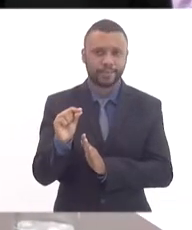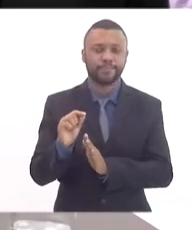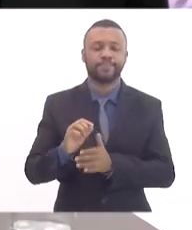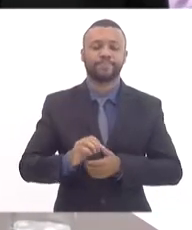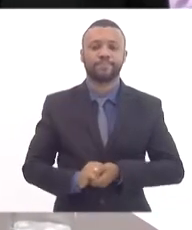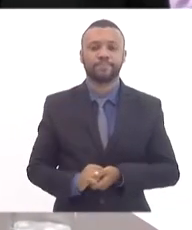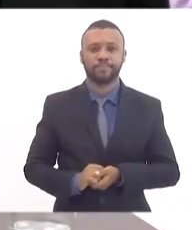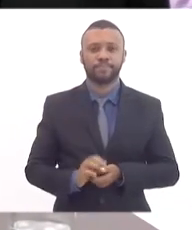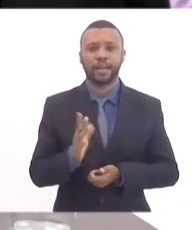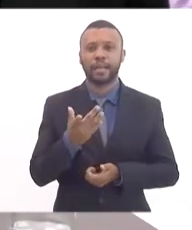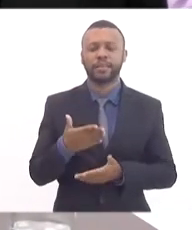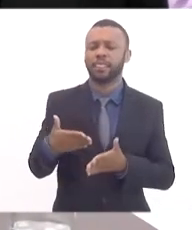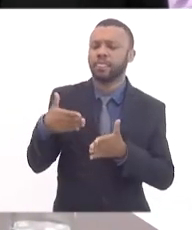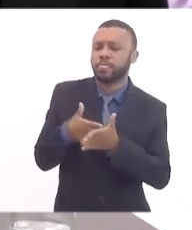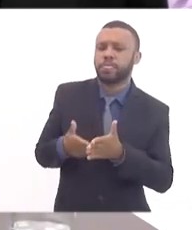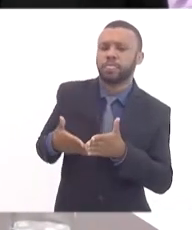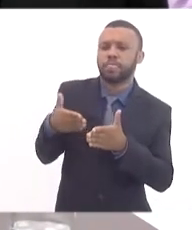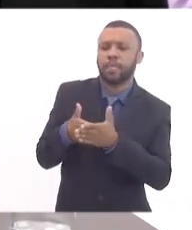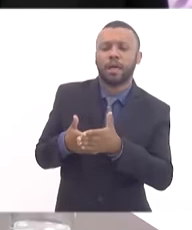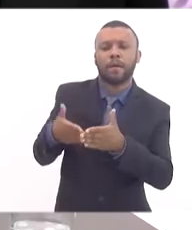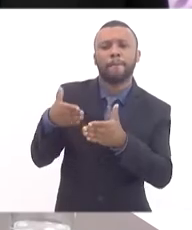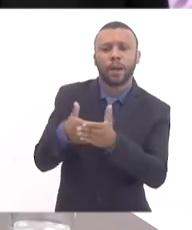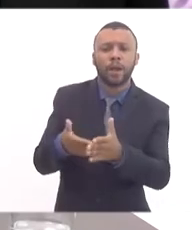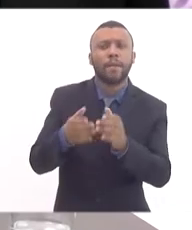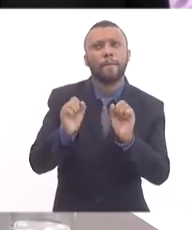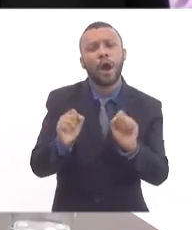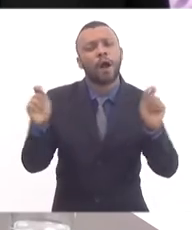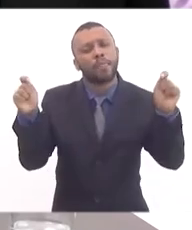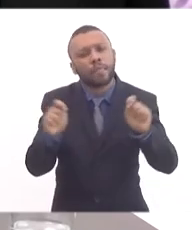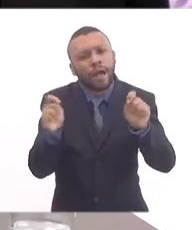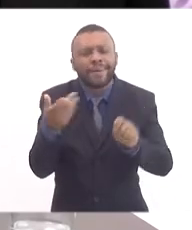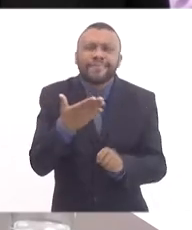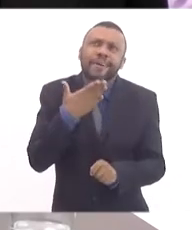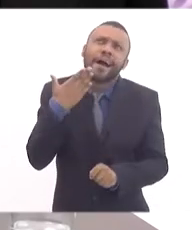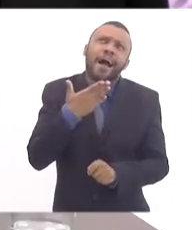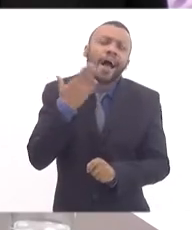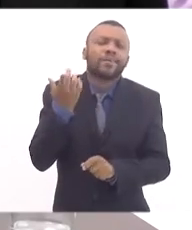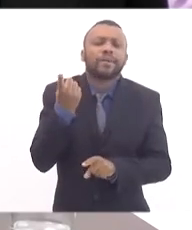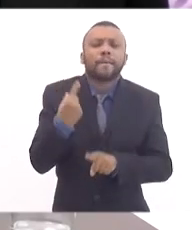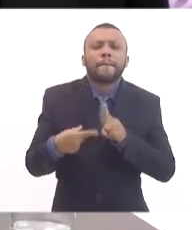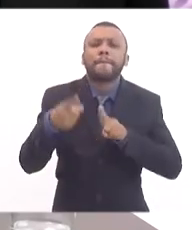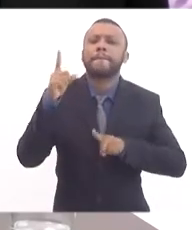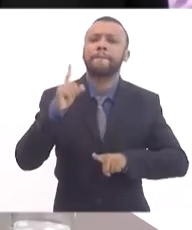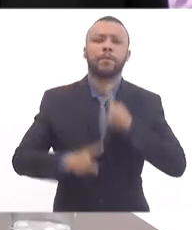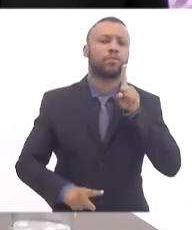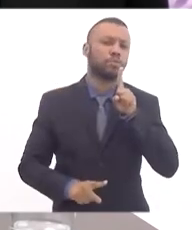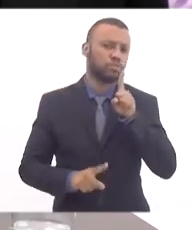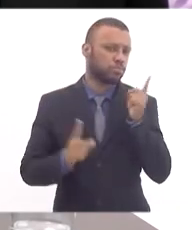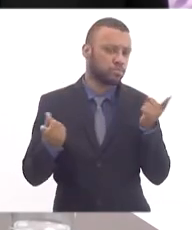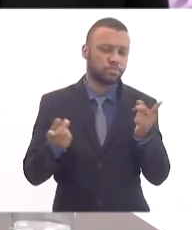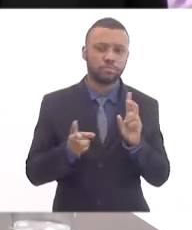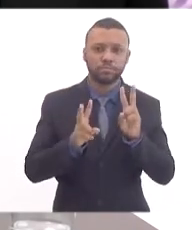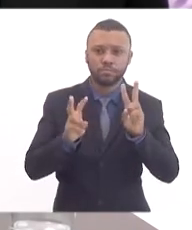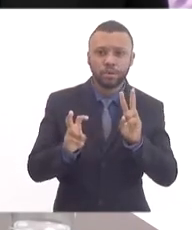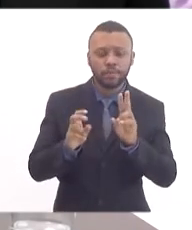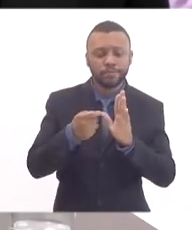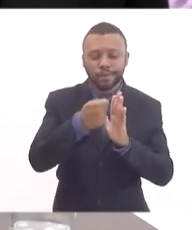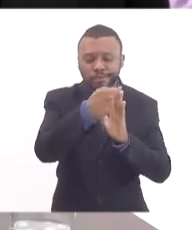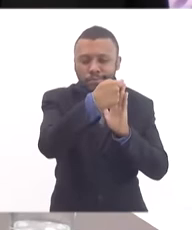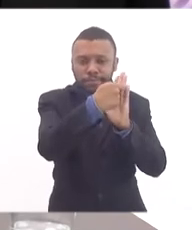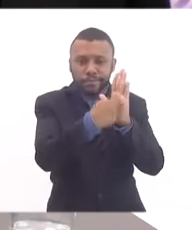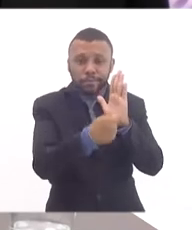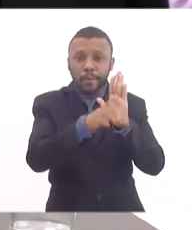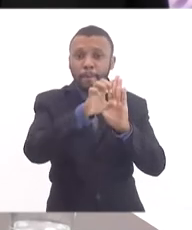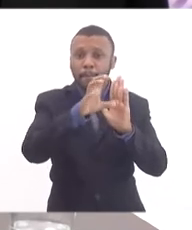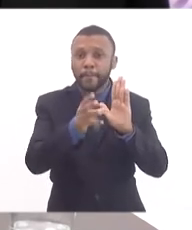esse obstáculo ele pode facilmente ser superado através de uma um ajuste na redação uma